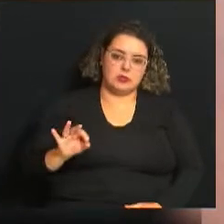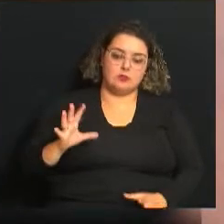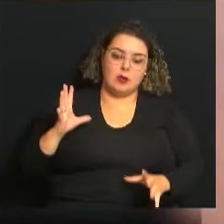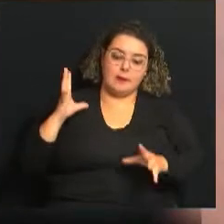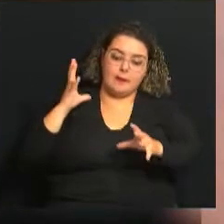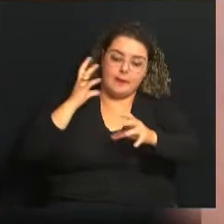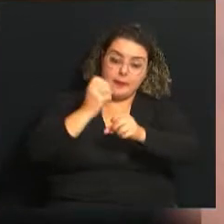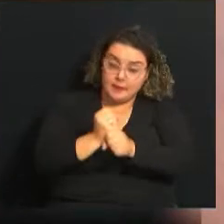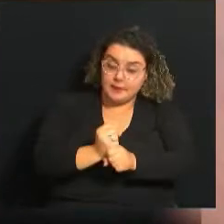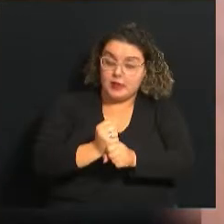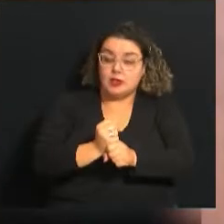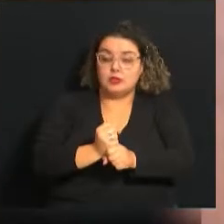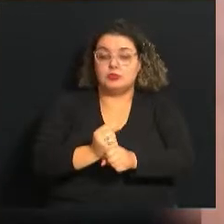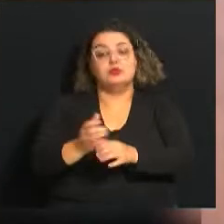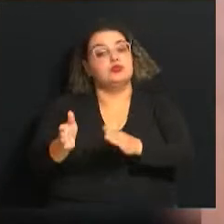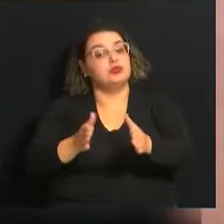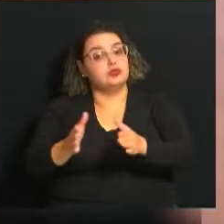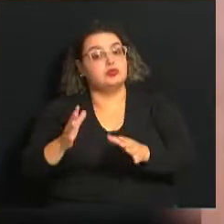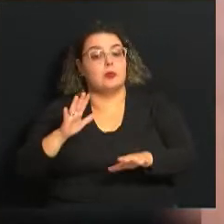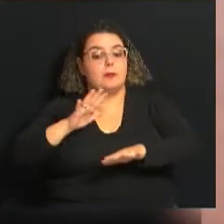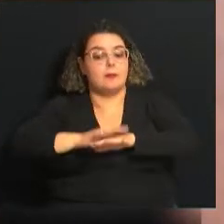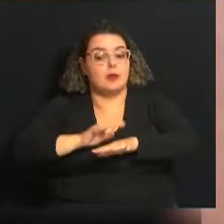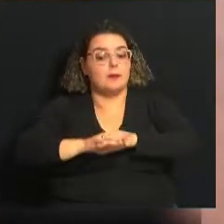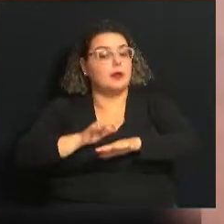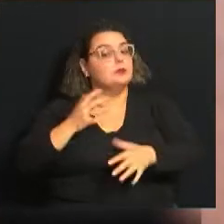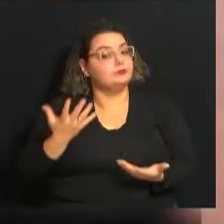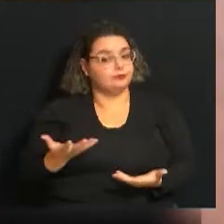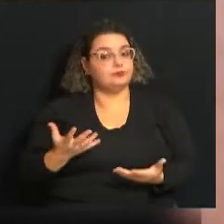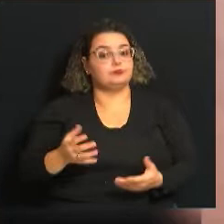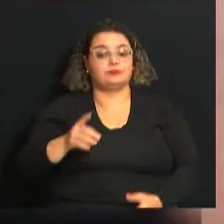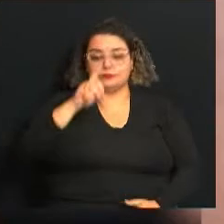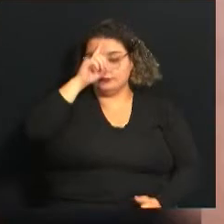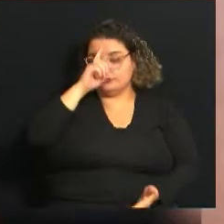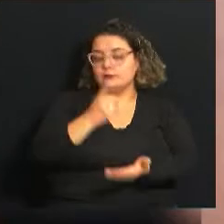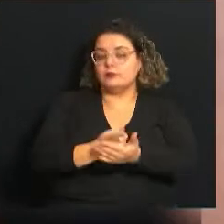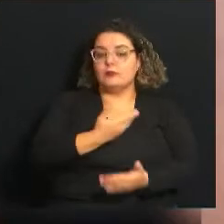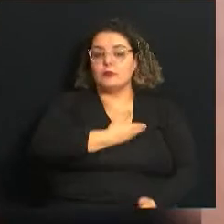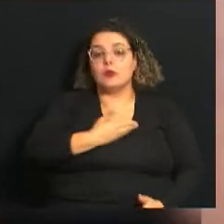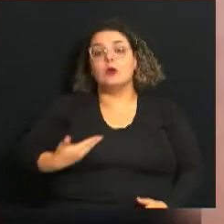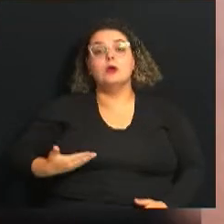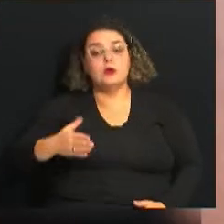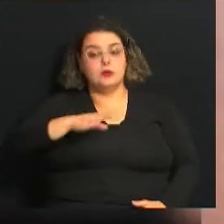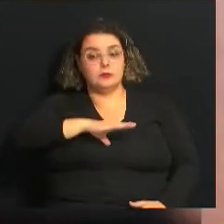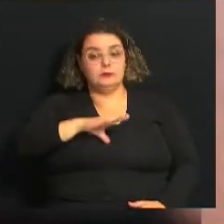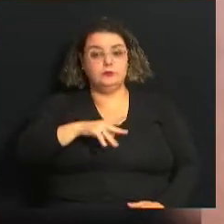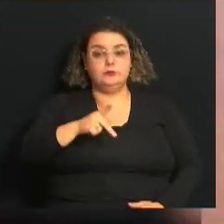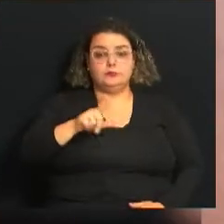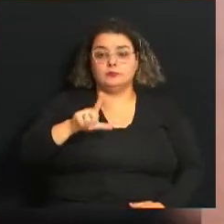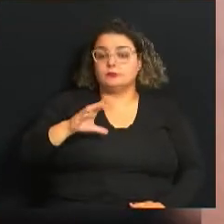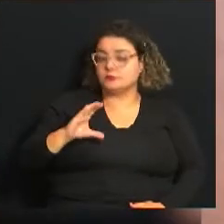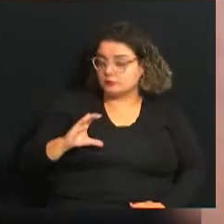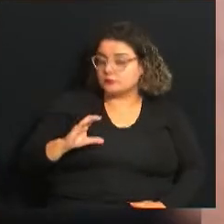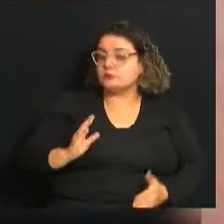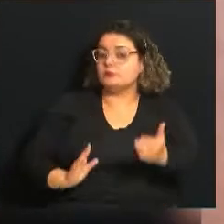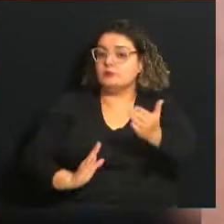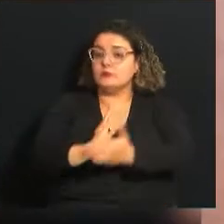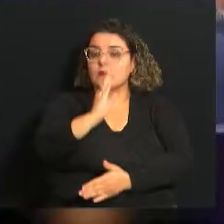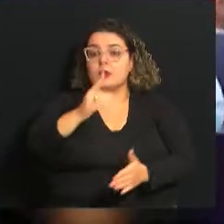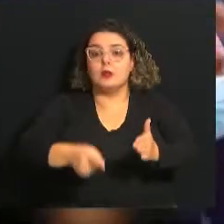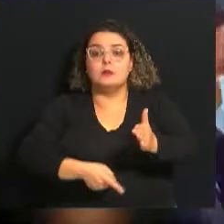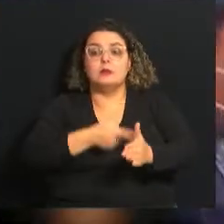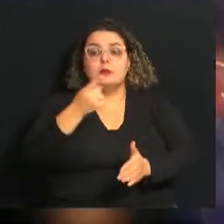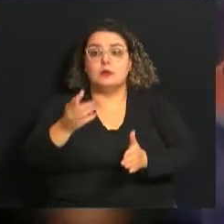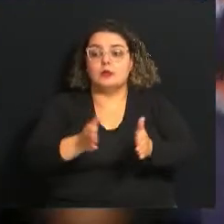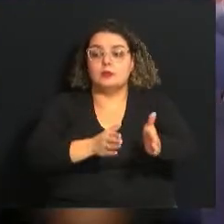a partir de uma fórmula matemática definida pelo governo municipal. O PLC foi aprovado em primeiro turno